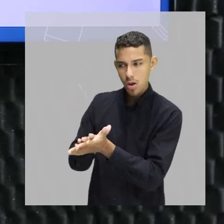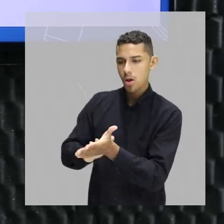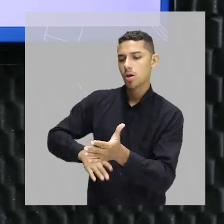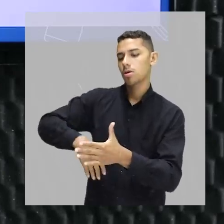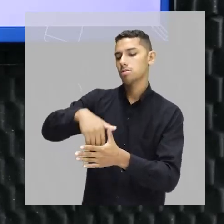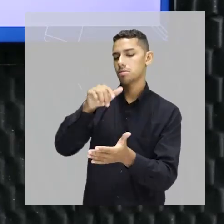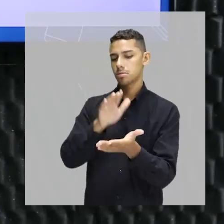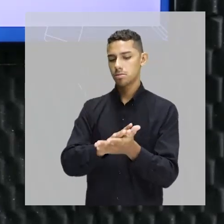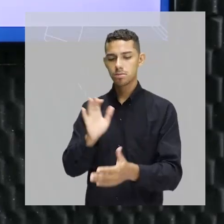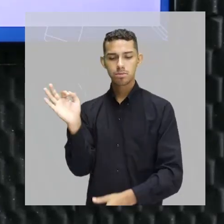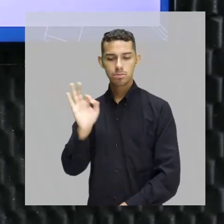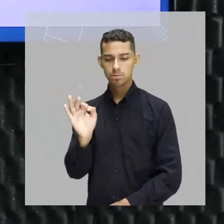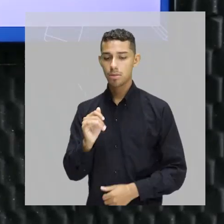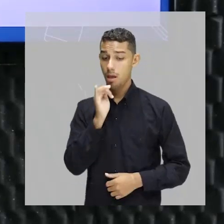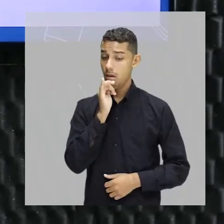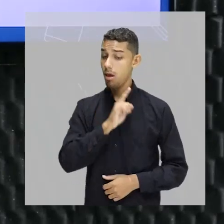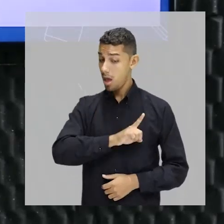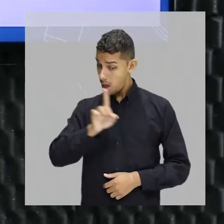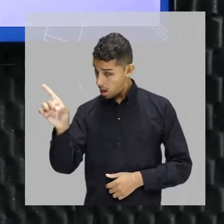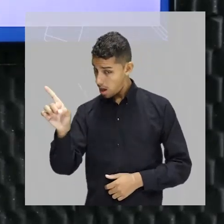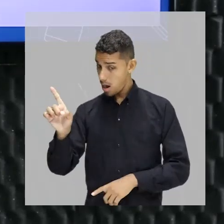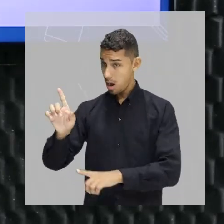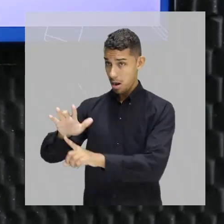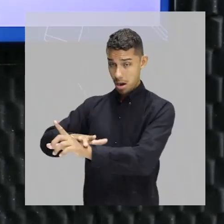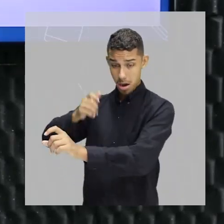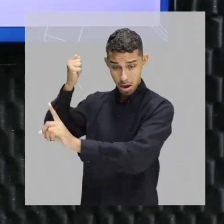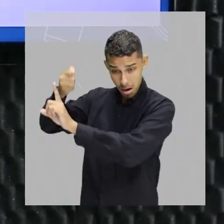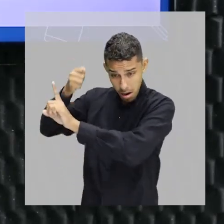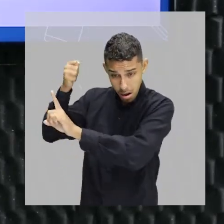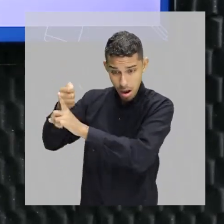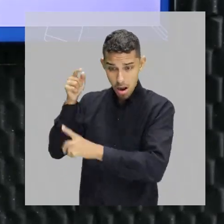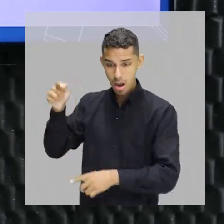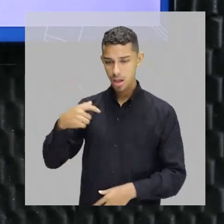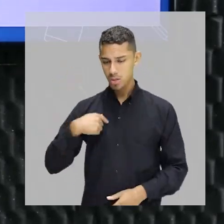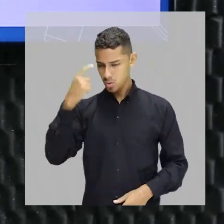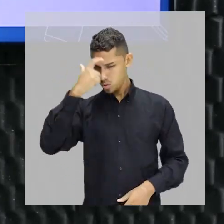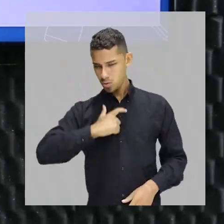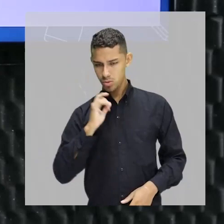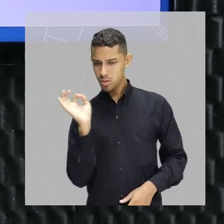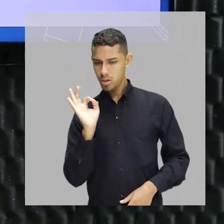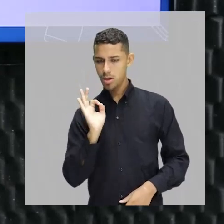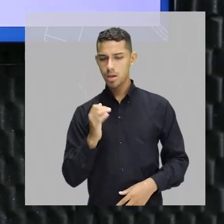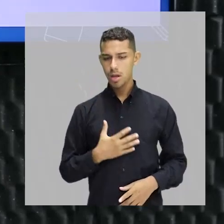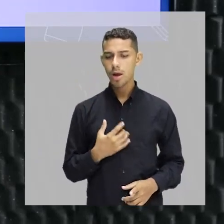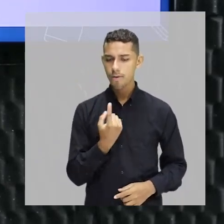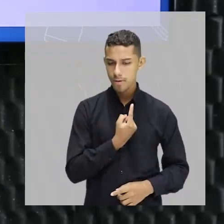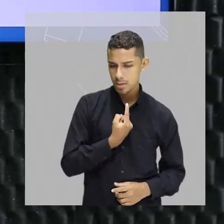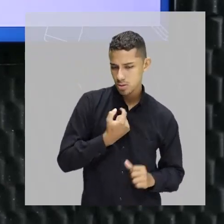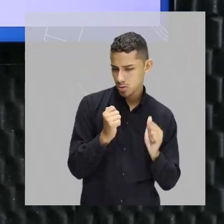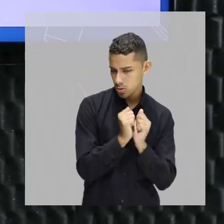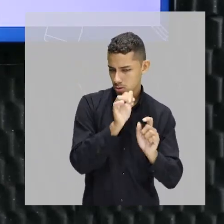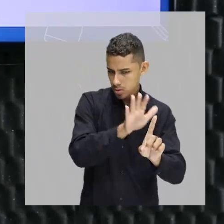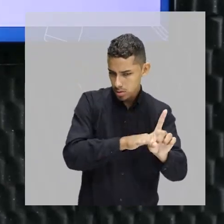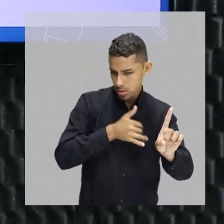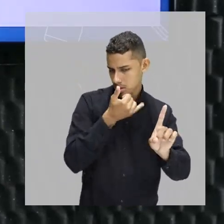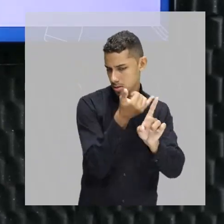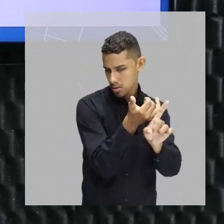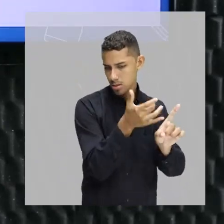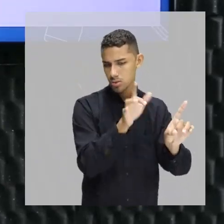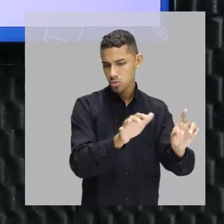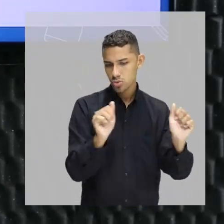agressor é ele, não és tu. Evita ficar sozinho com o bullying. Junta-te com os teus